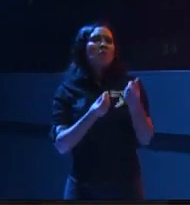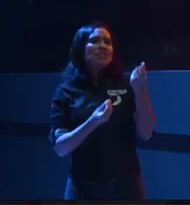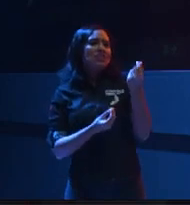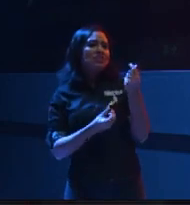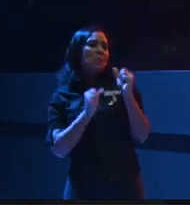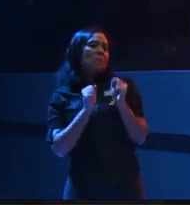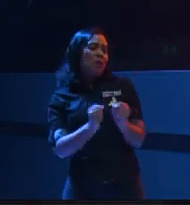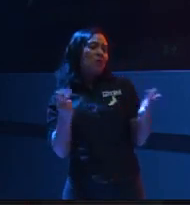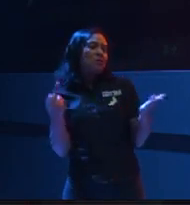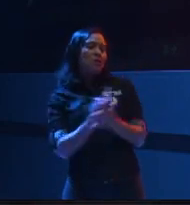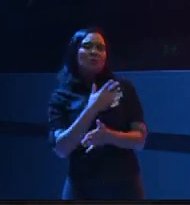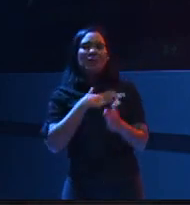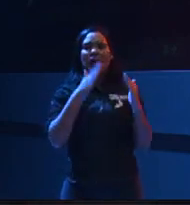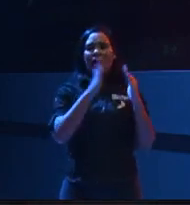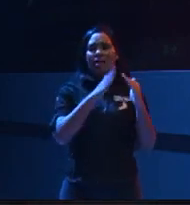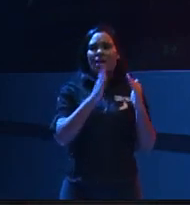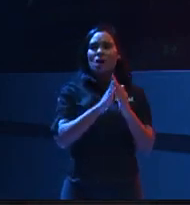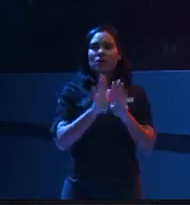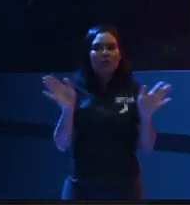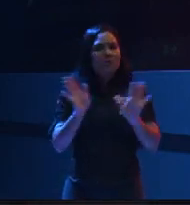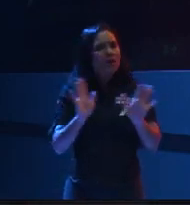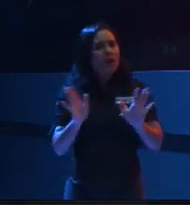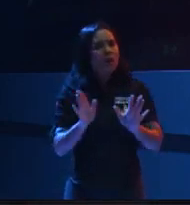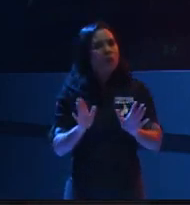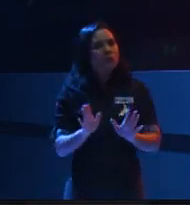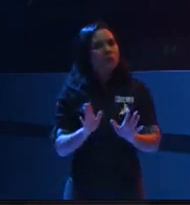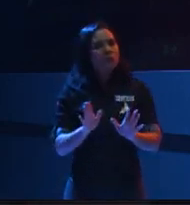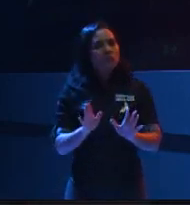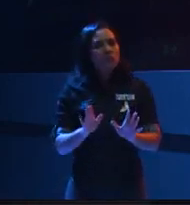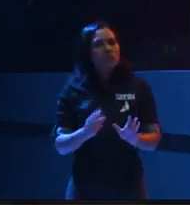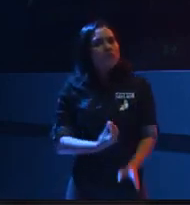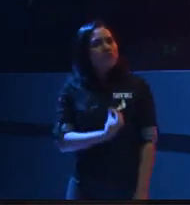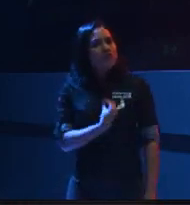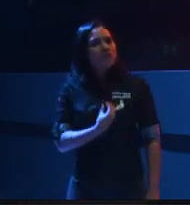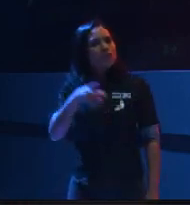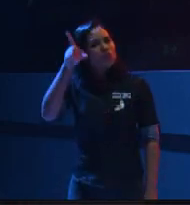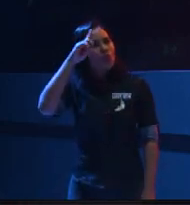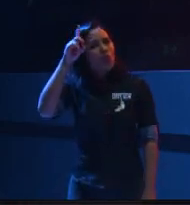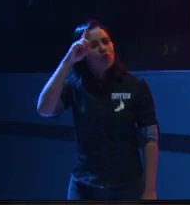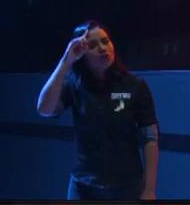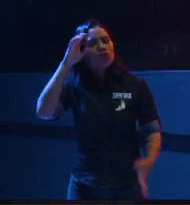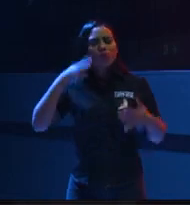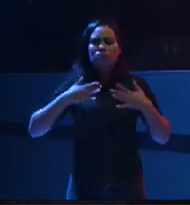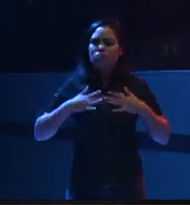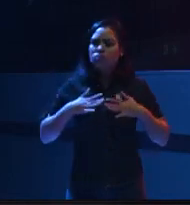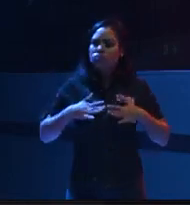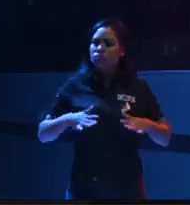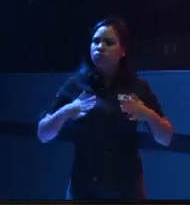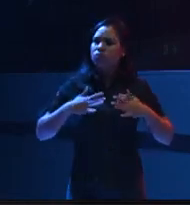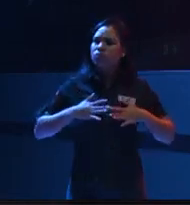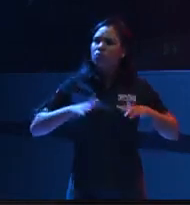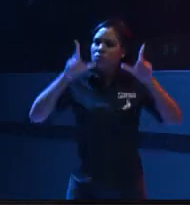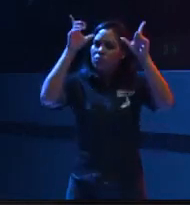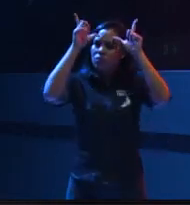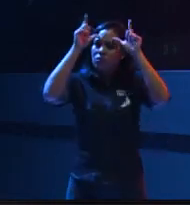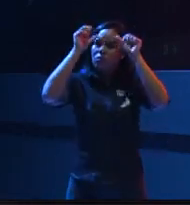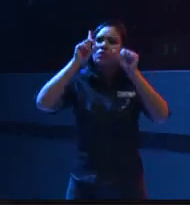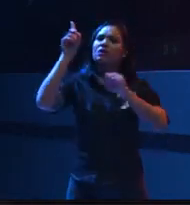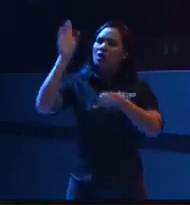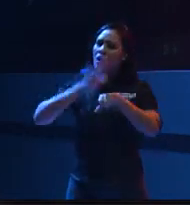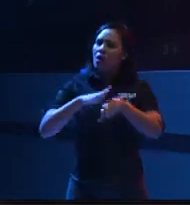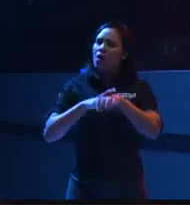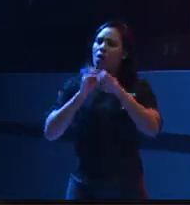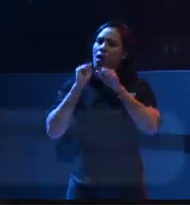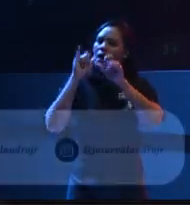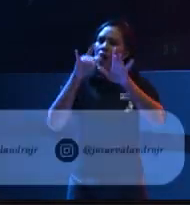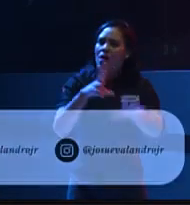acontecer isso com a minha casa não a cada que o seu mal Deus tem uma provisão para cada dia vou numa na vinha do céu o povo estava no